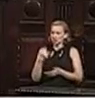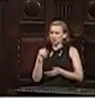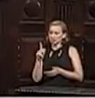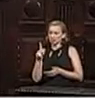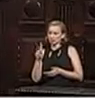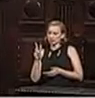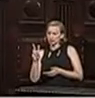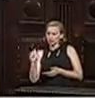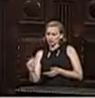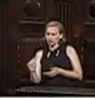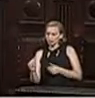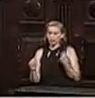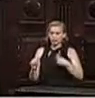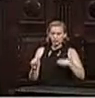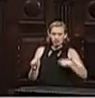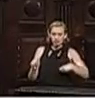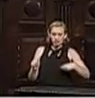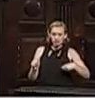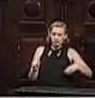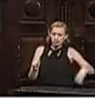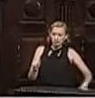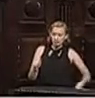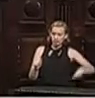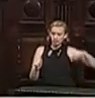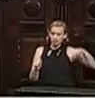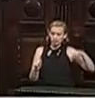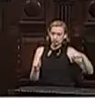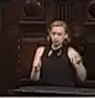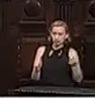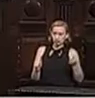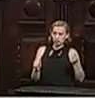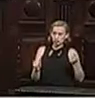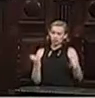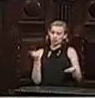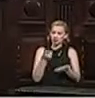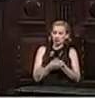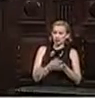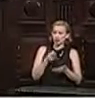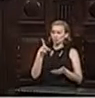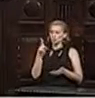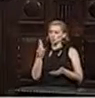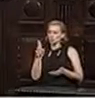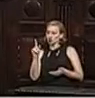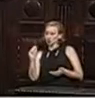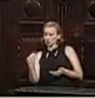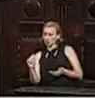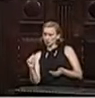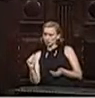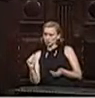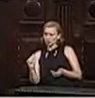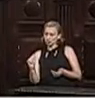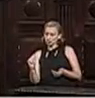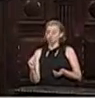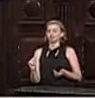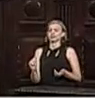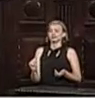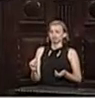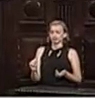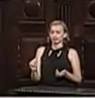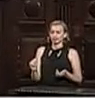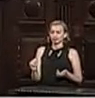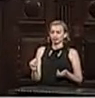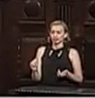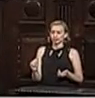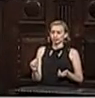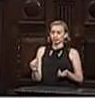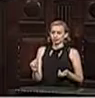Duda, que está na ordem aí de uns R$160. Ele tirará dinheiro do bolso